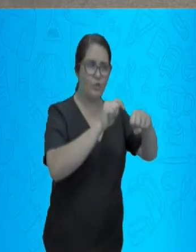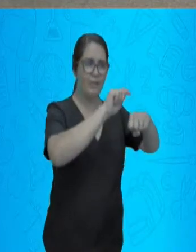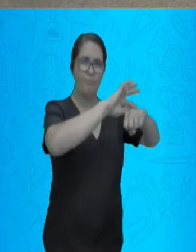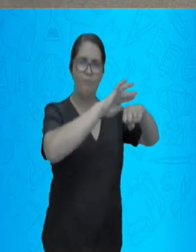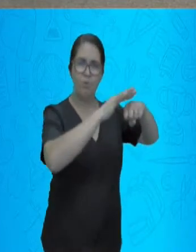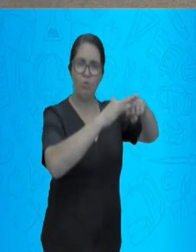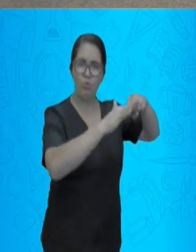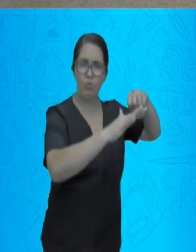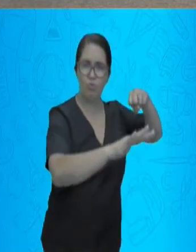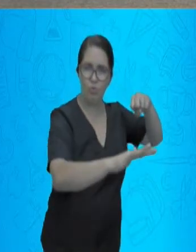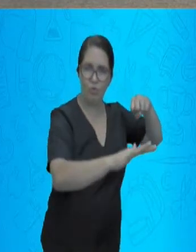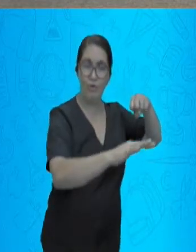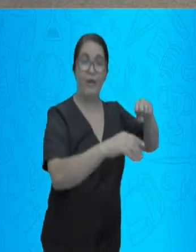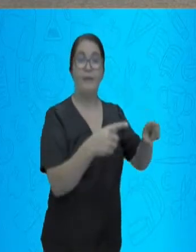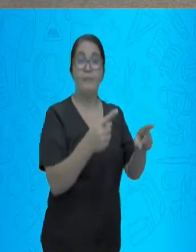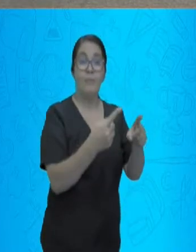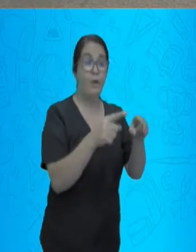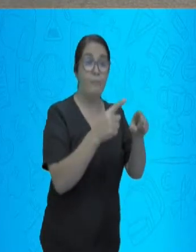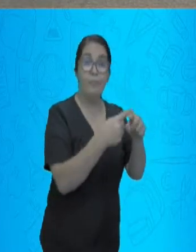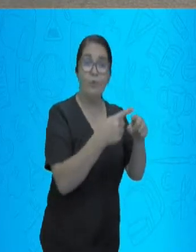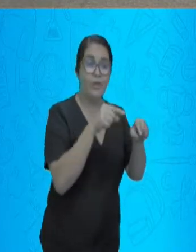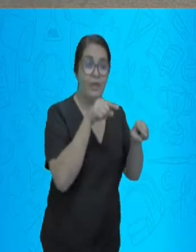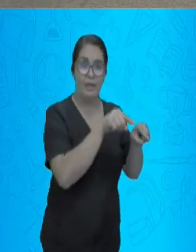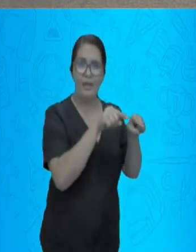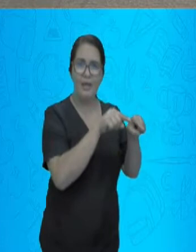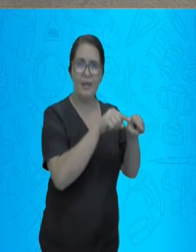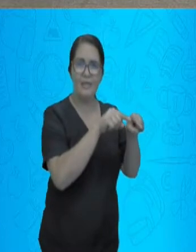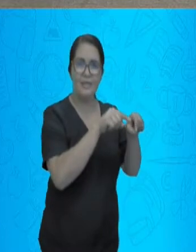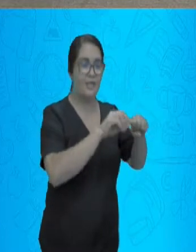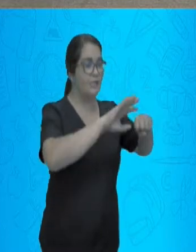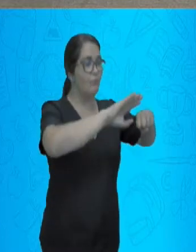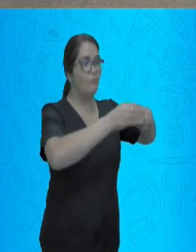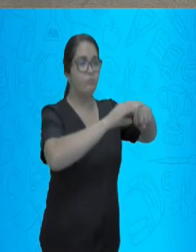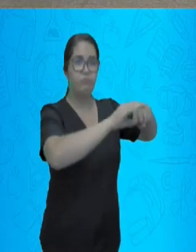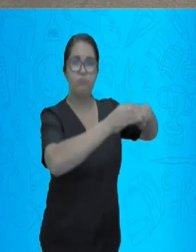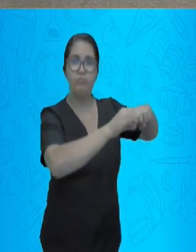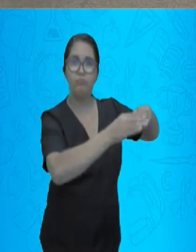diferentes. Temos aqui alguns nomes.